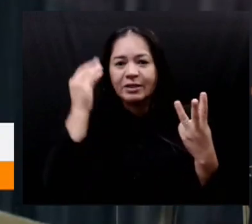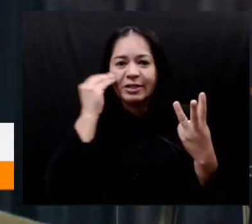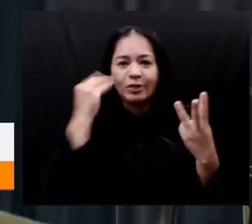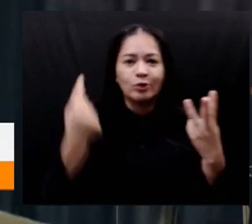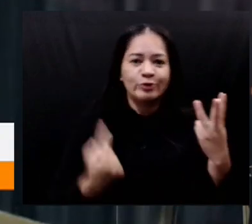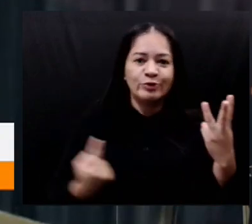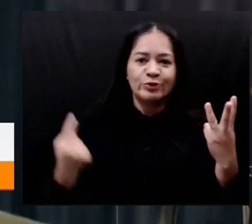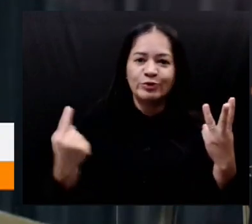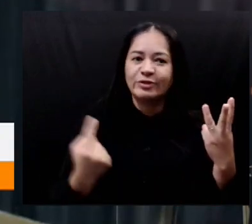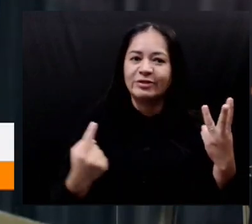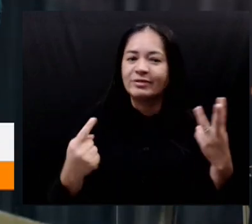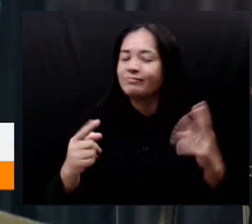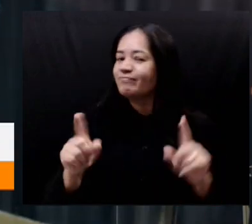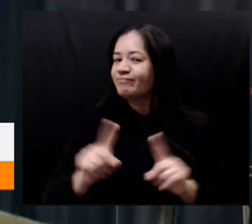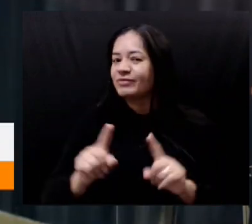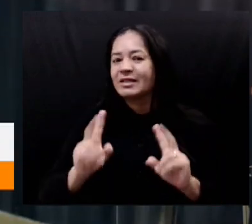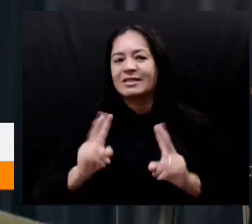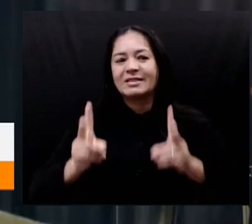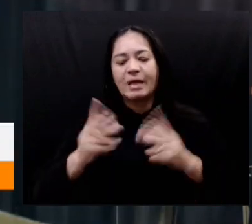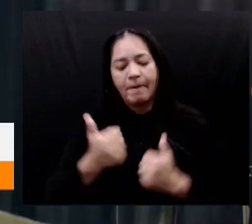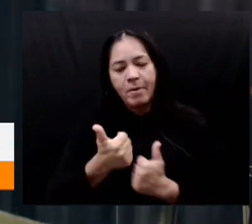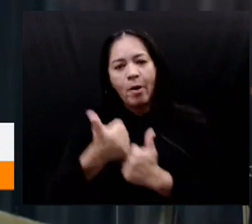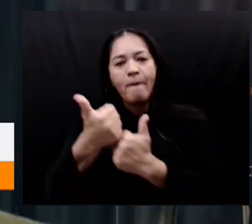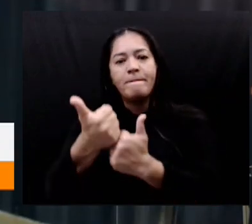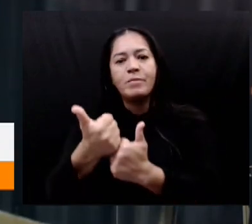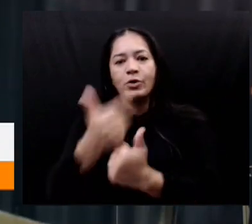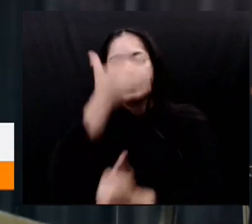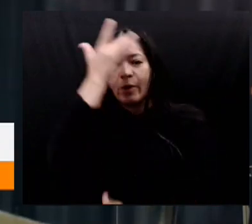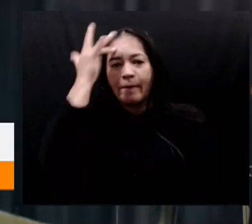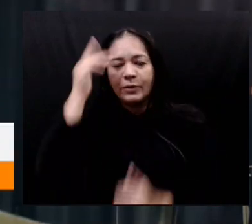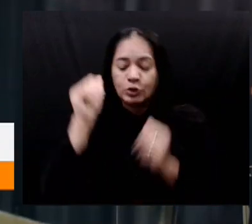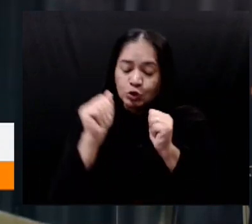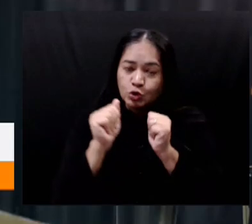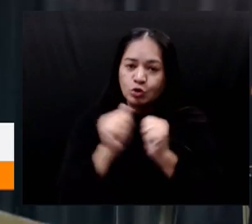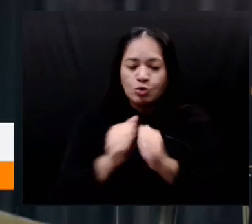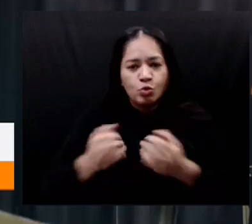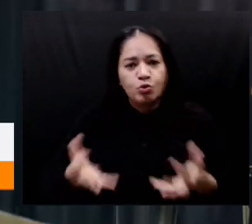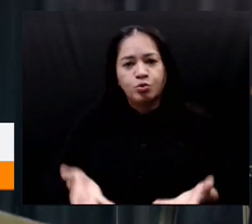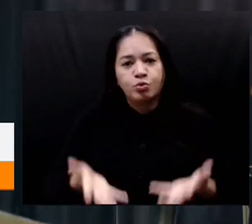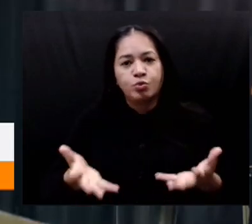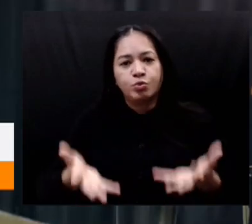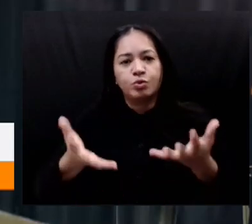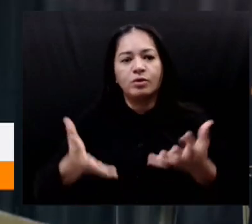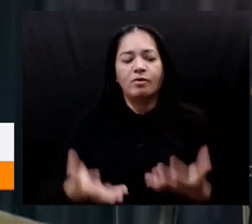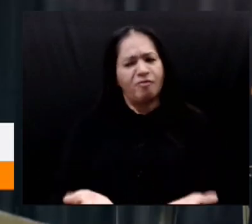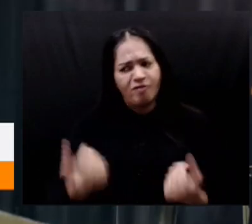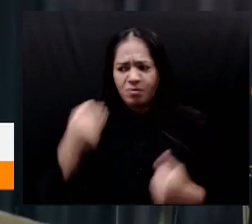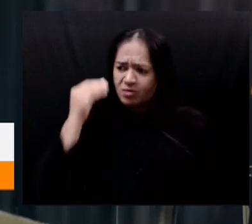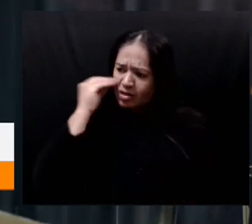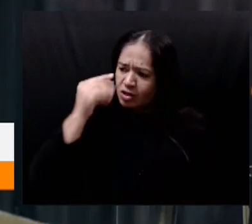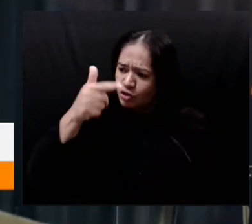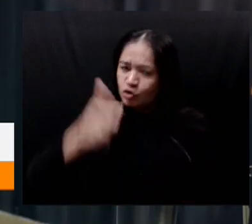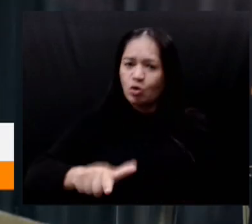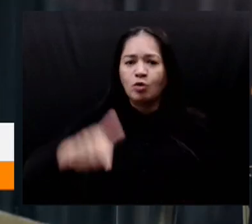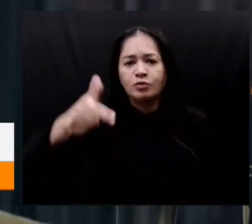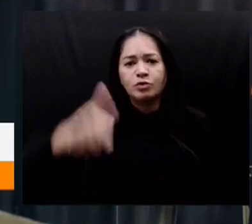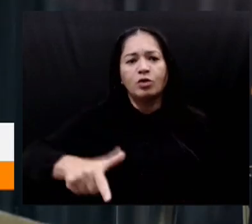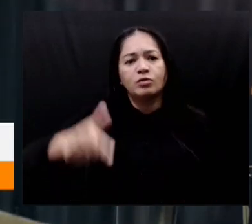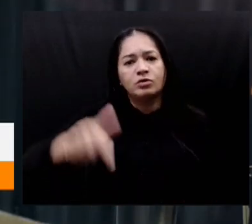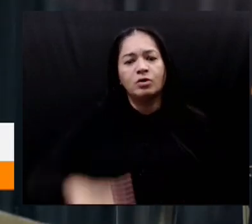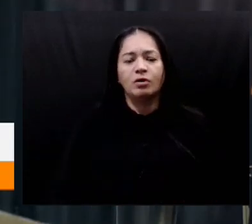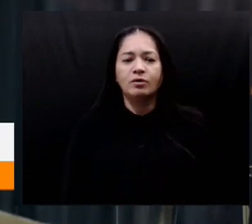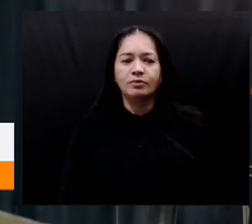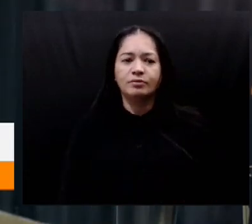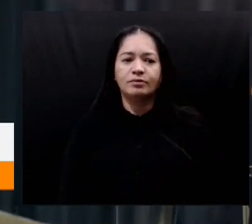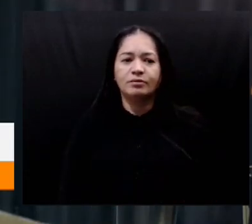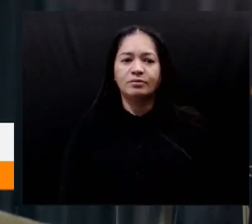sempre tiveram um apoio, alguém ao lado que incentivou. "Não, vamos tentar de novo, vamos fazer outra vez". Que é aquela mãe que